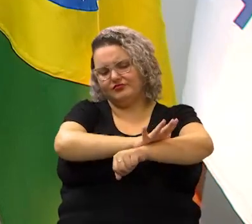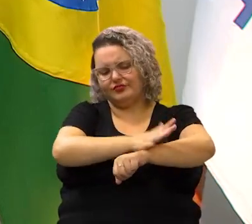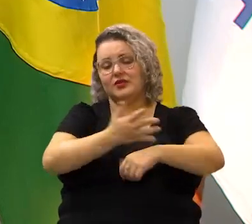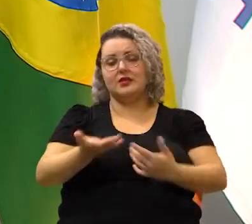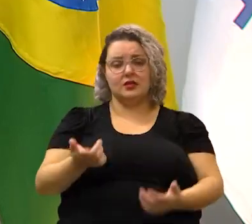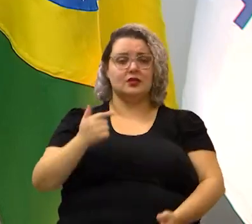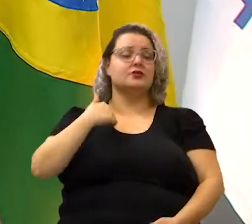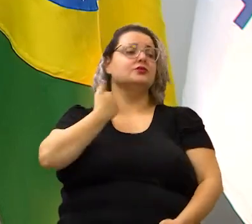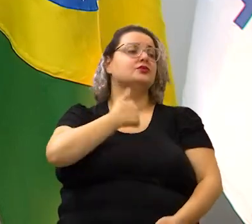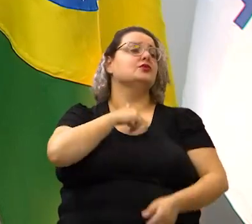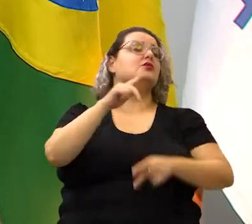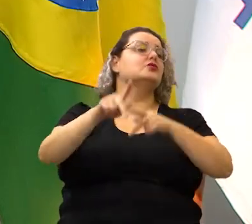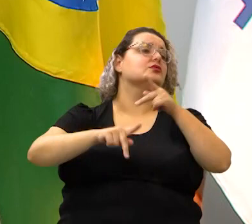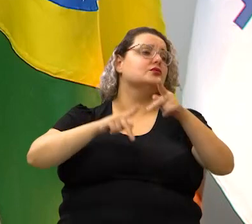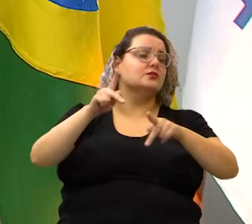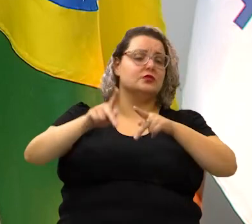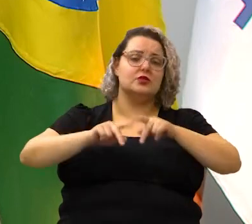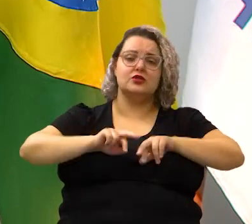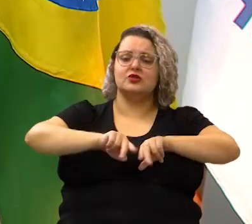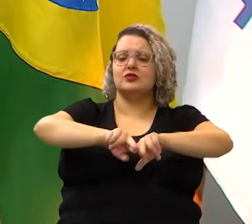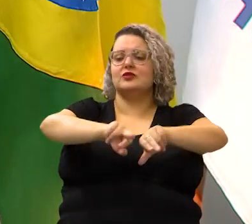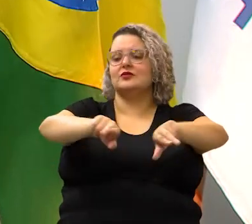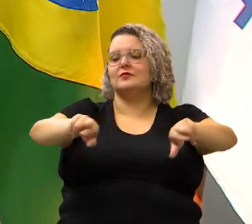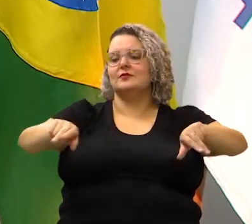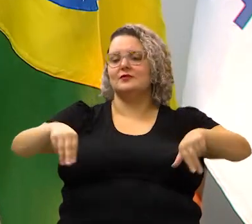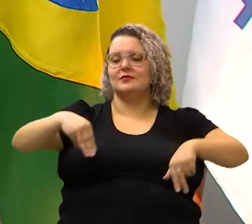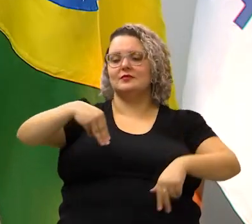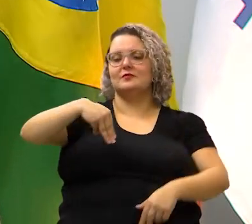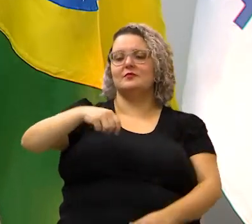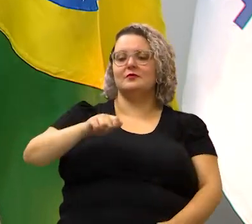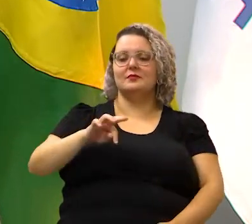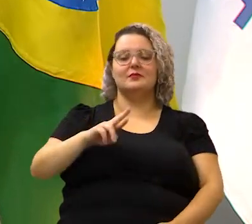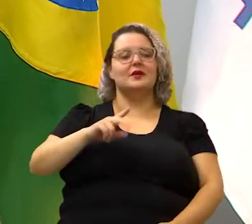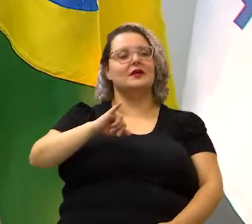racial nós somos um povo de